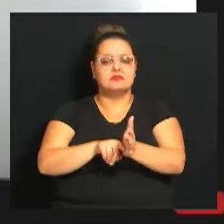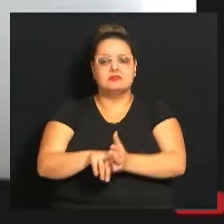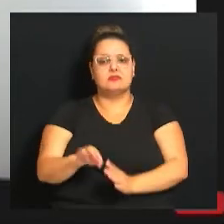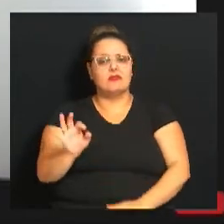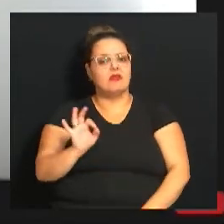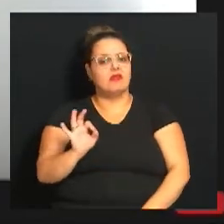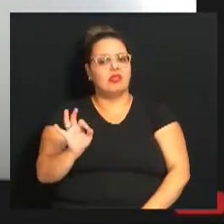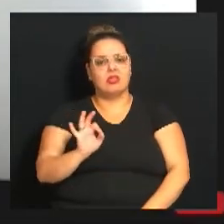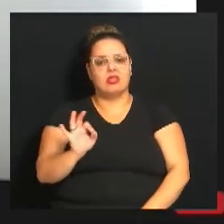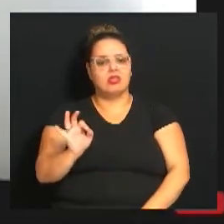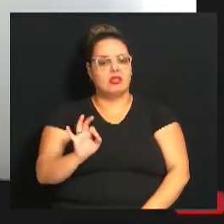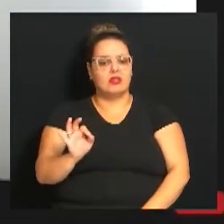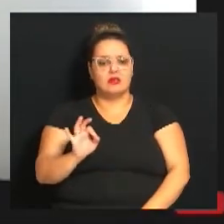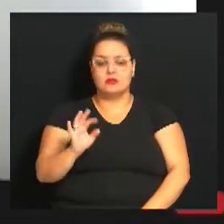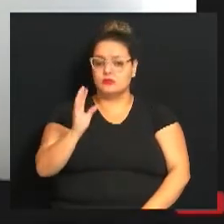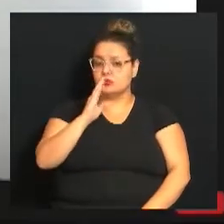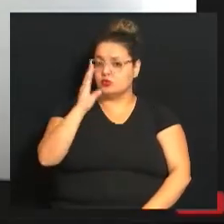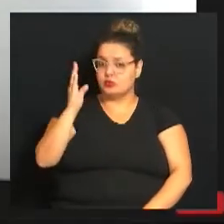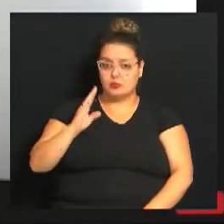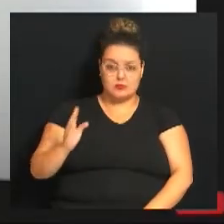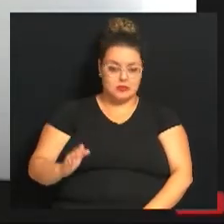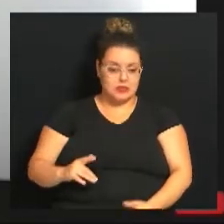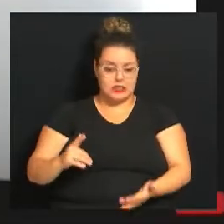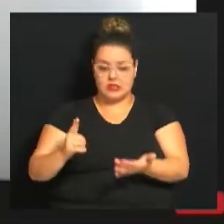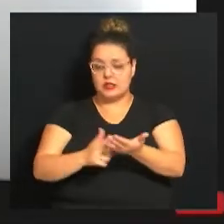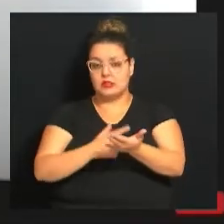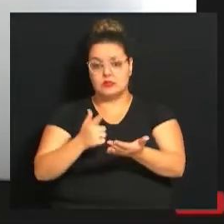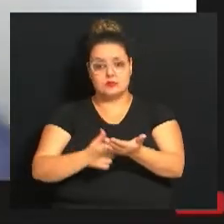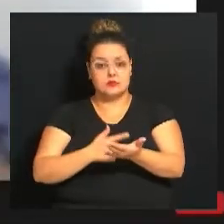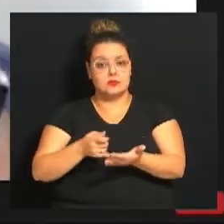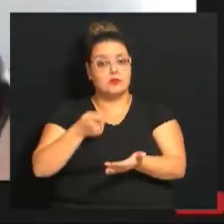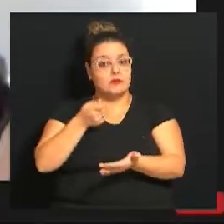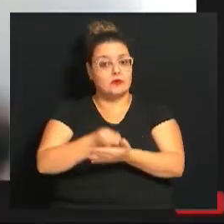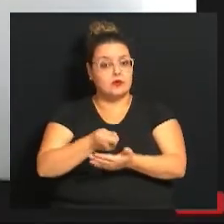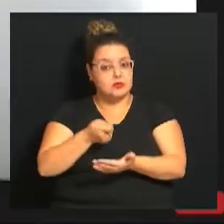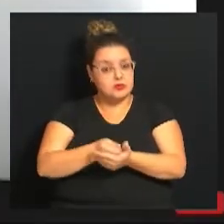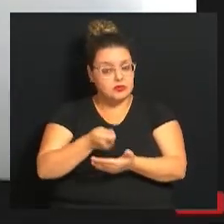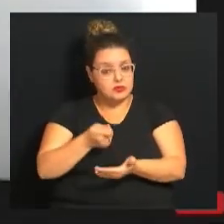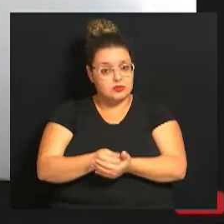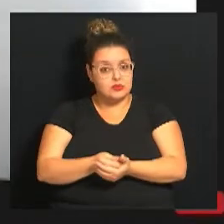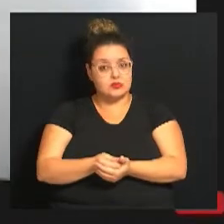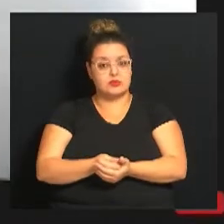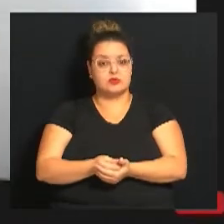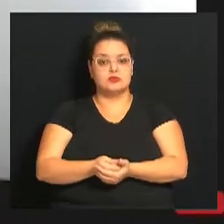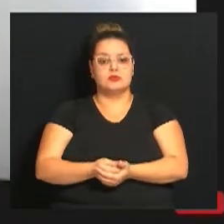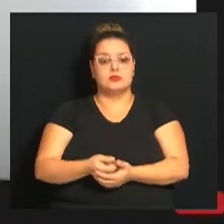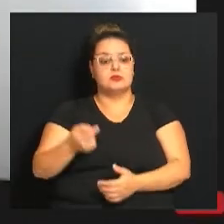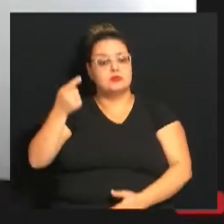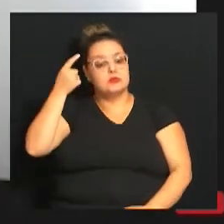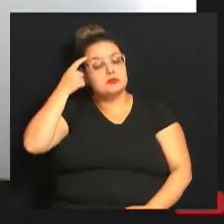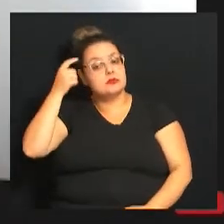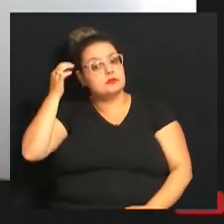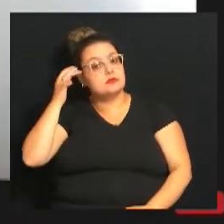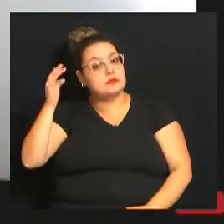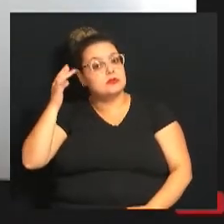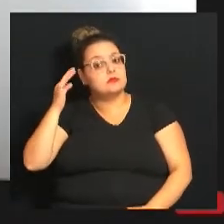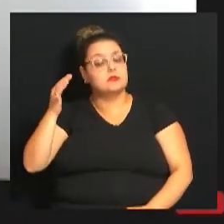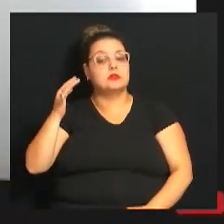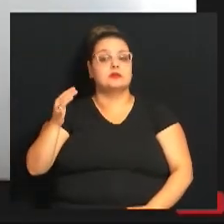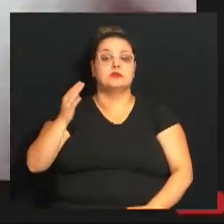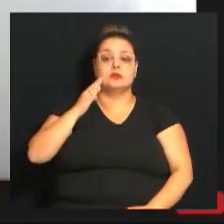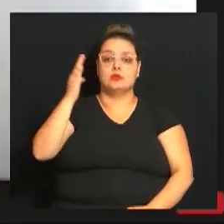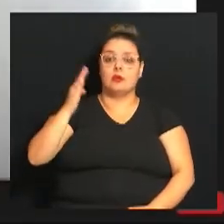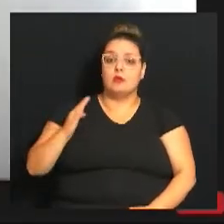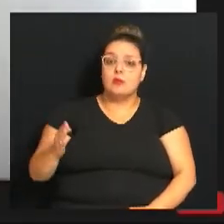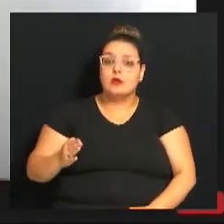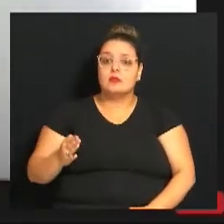no Brasil, nenhum livro, nenhuma coisa que consolidasse a informação, esse pensamento no Brasil que falasse sobre esse